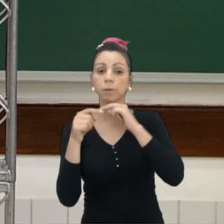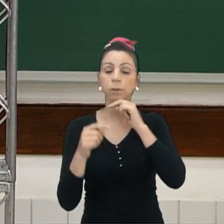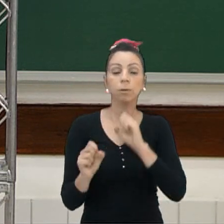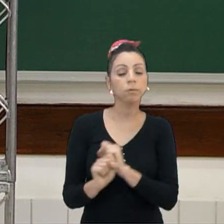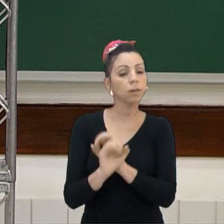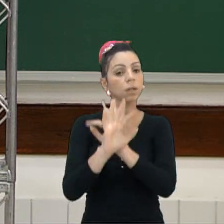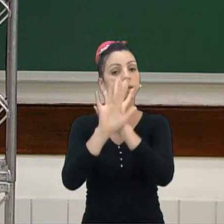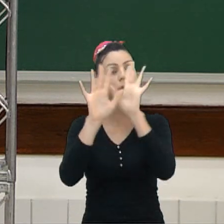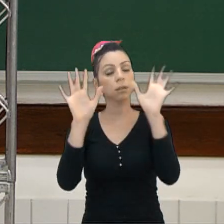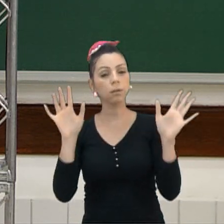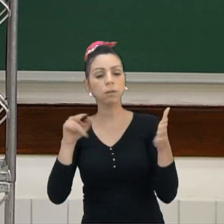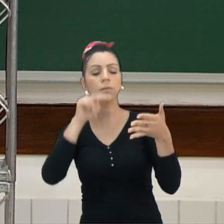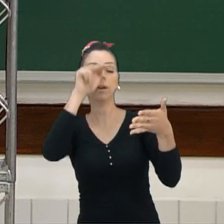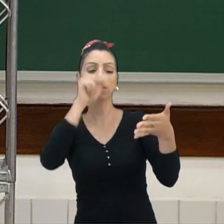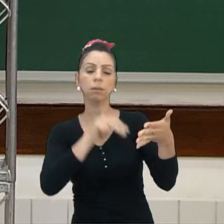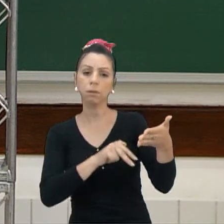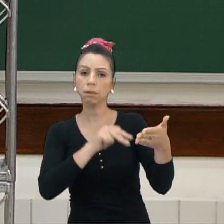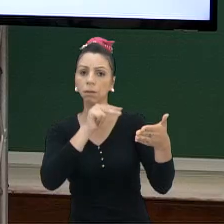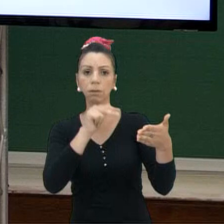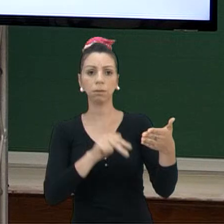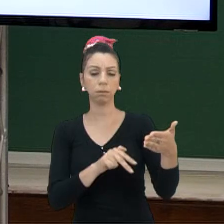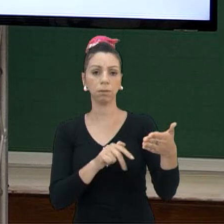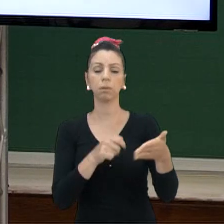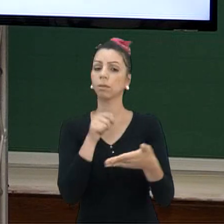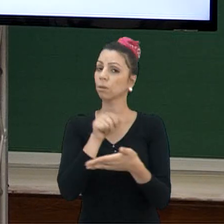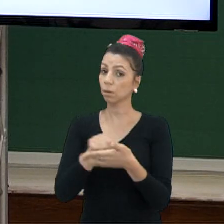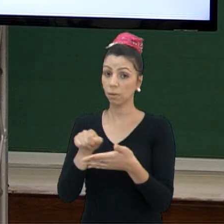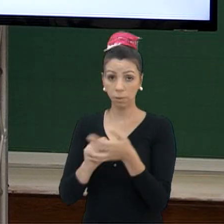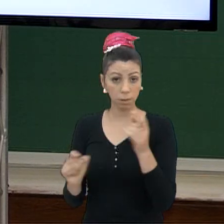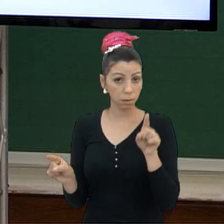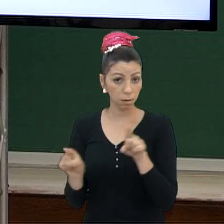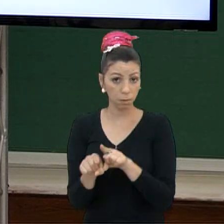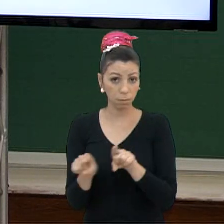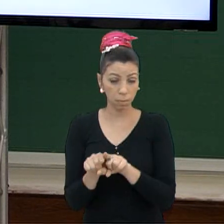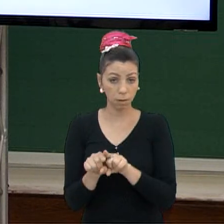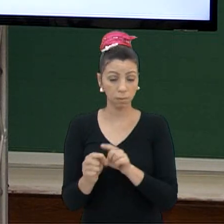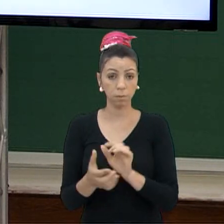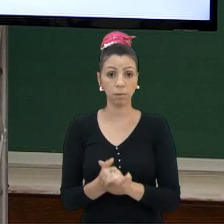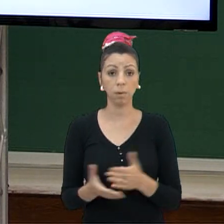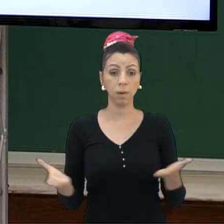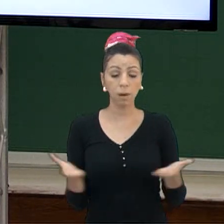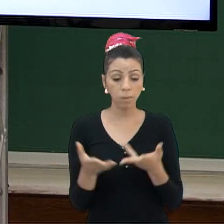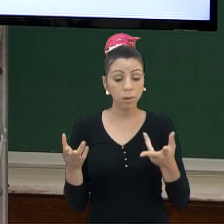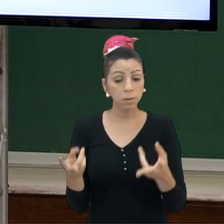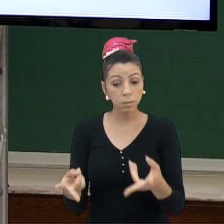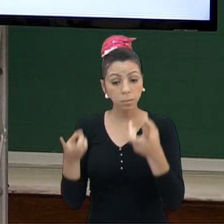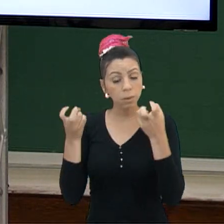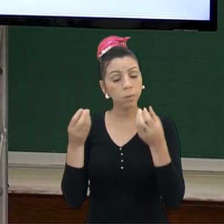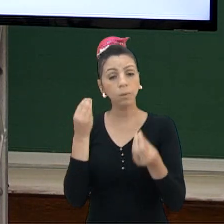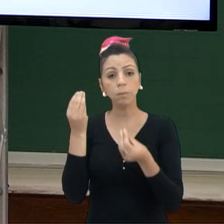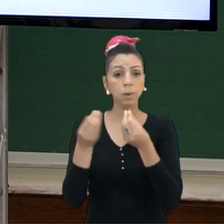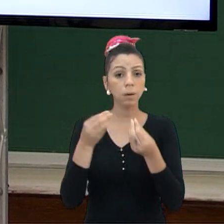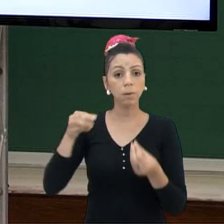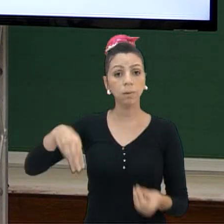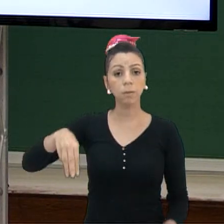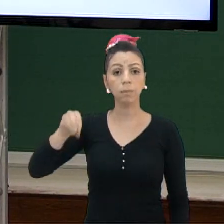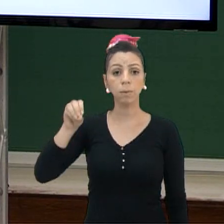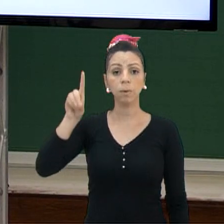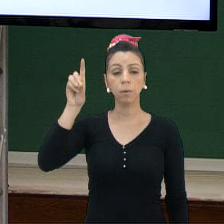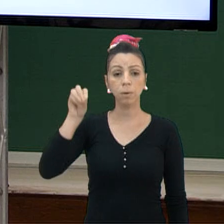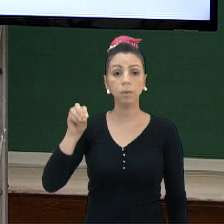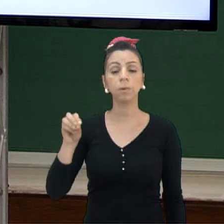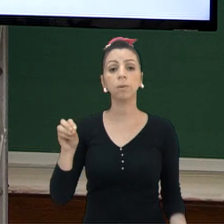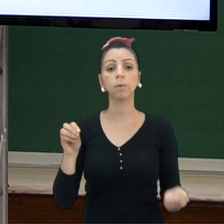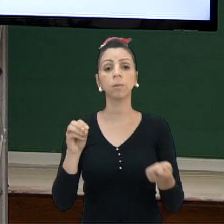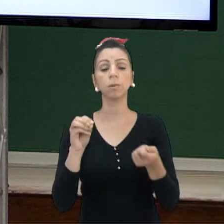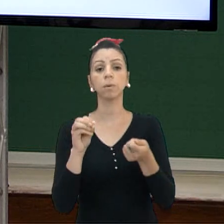algumas leituras, conforme a gente vai escrevendo. É nessas horas que a gente percebe qual é o modo verbal que eu estou